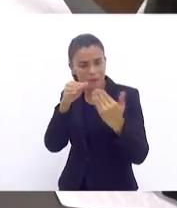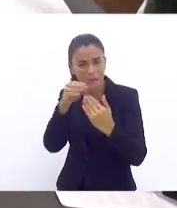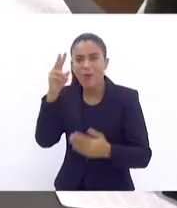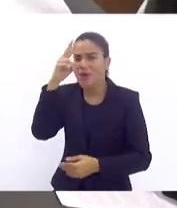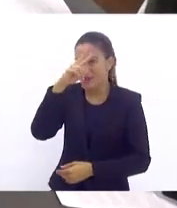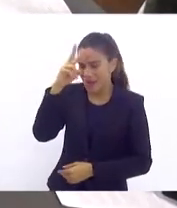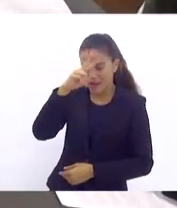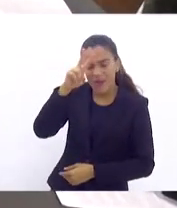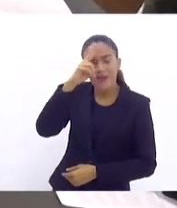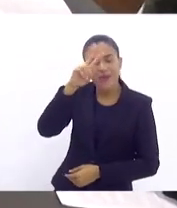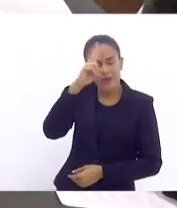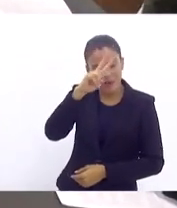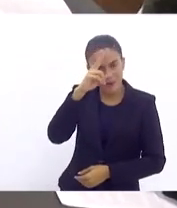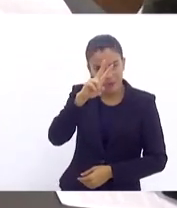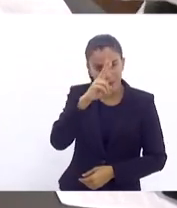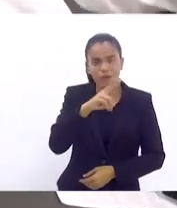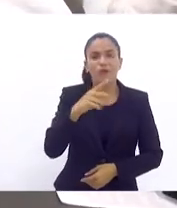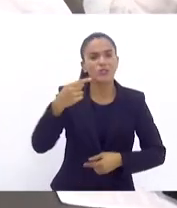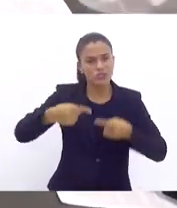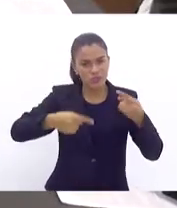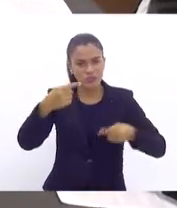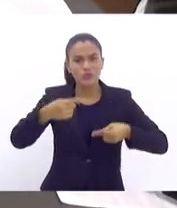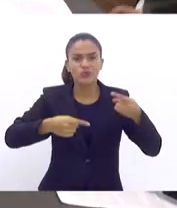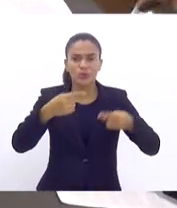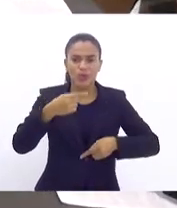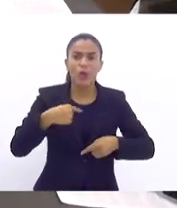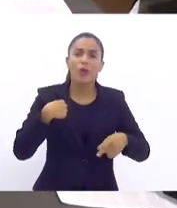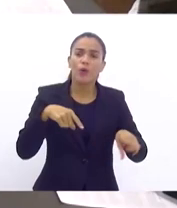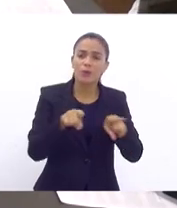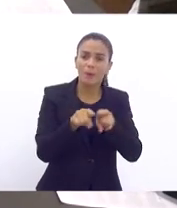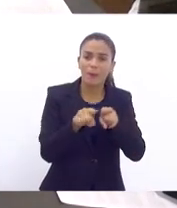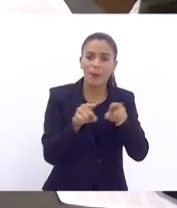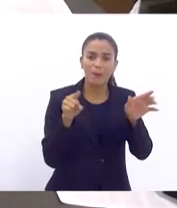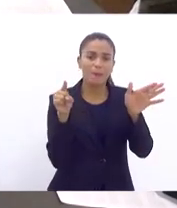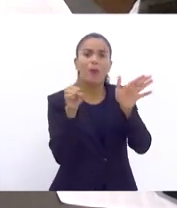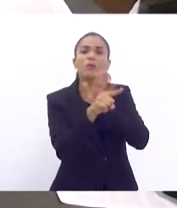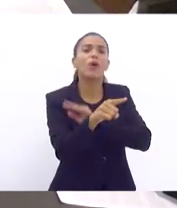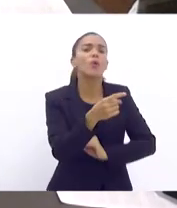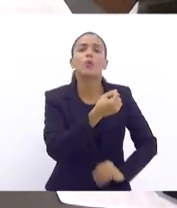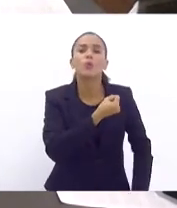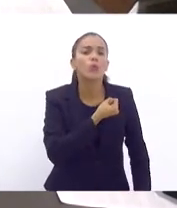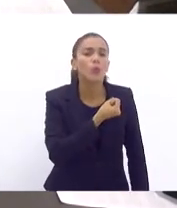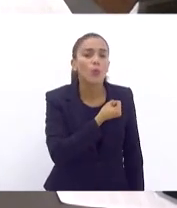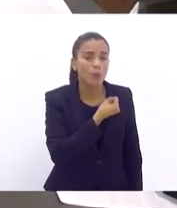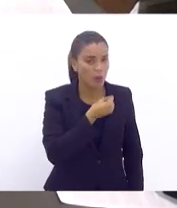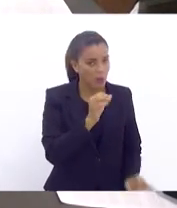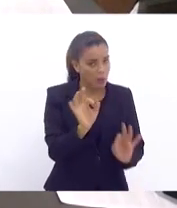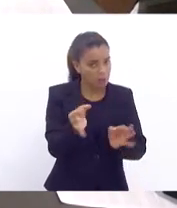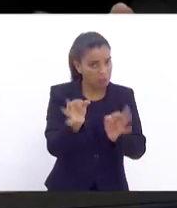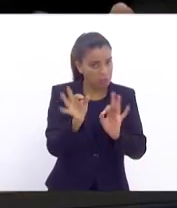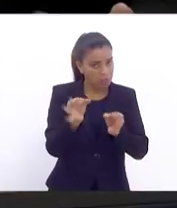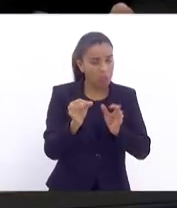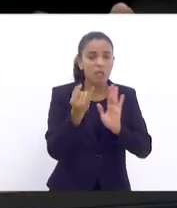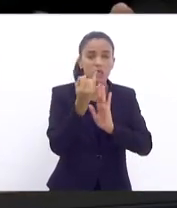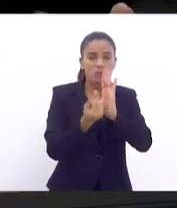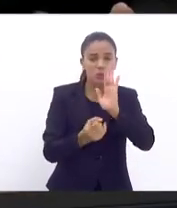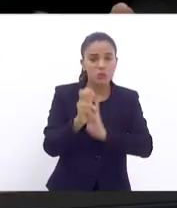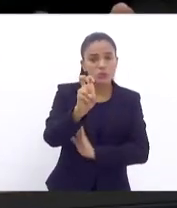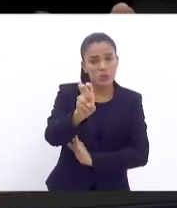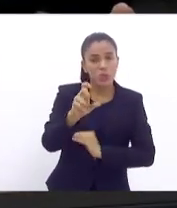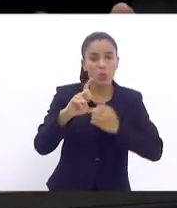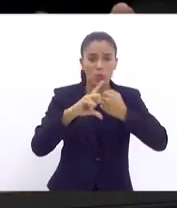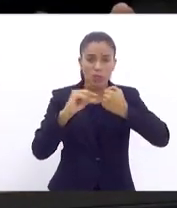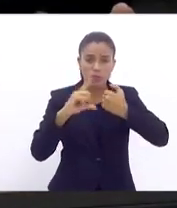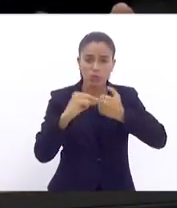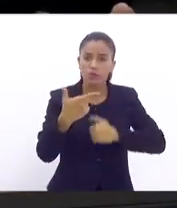o deputado que foi discutido até perguntei Aqui o número então é isso inciso 5 do artigo